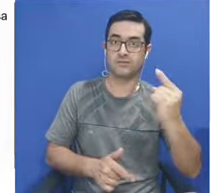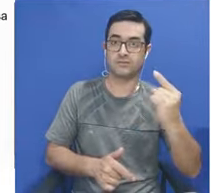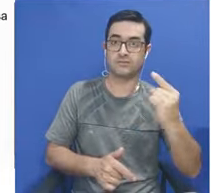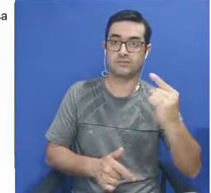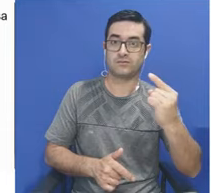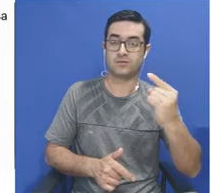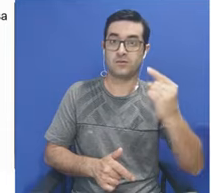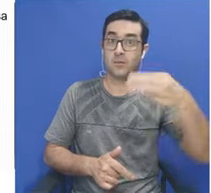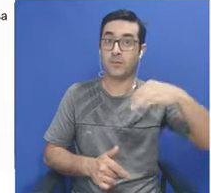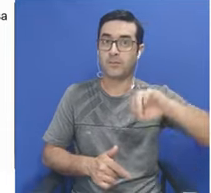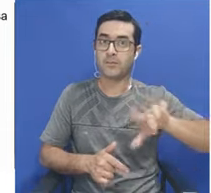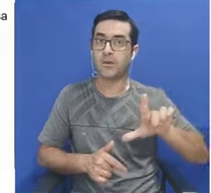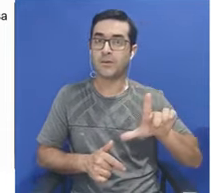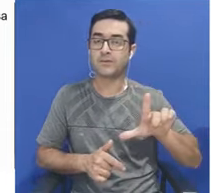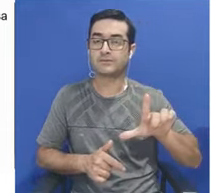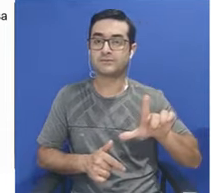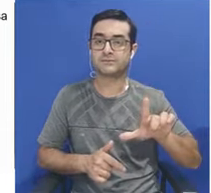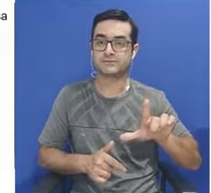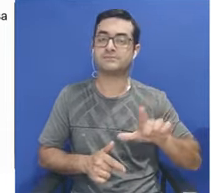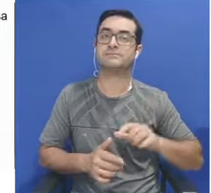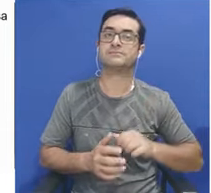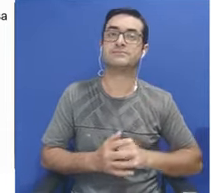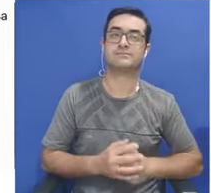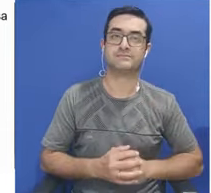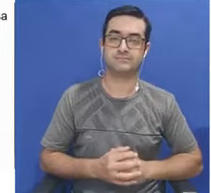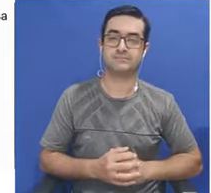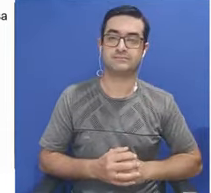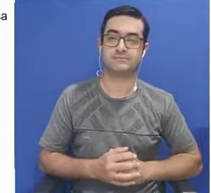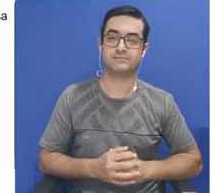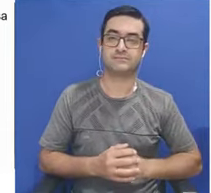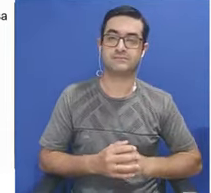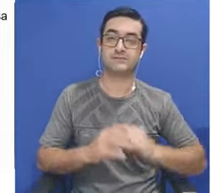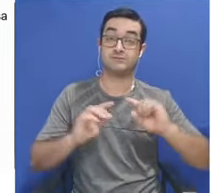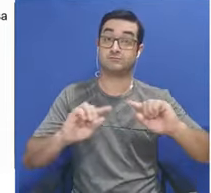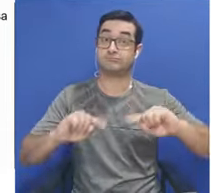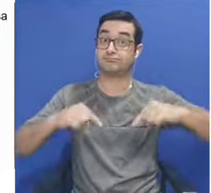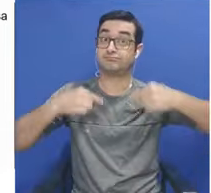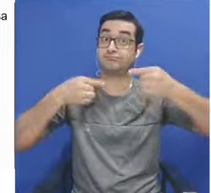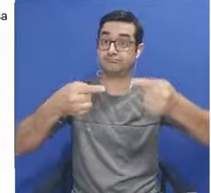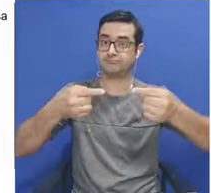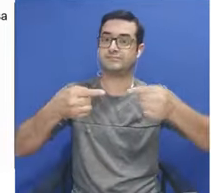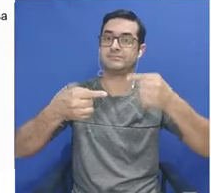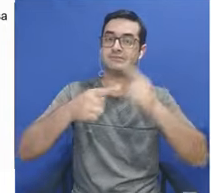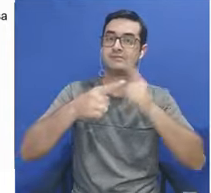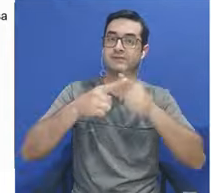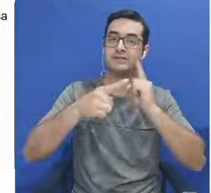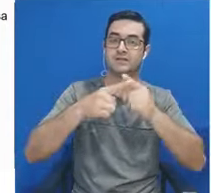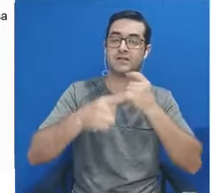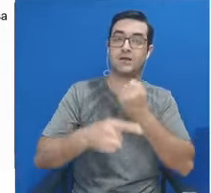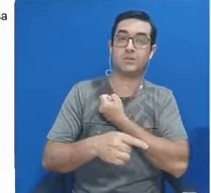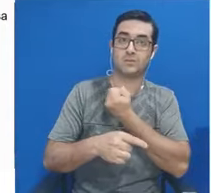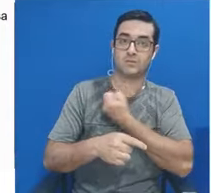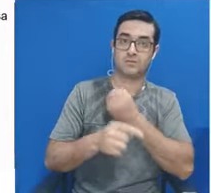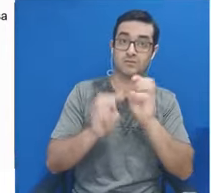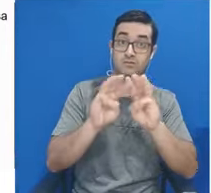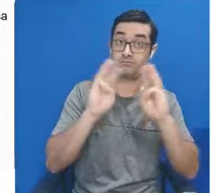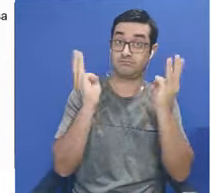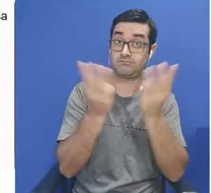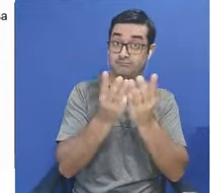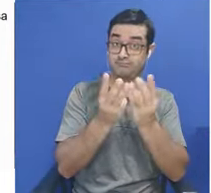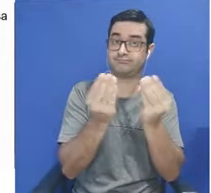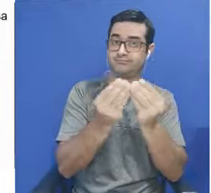como o número da massa molecular está embaixo, ficaria gramas e mol dividindo ainda. Esse que está dividindo passa para